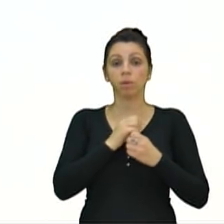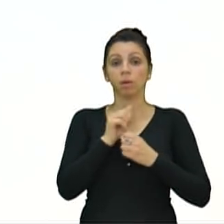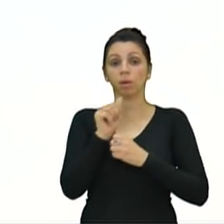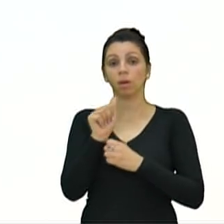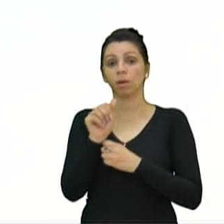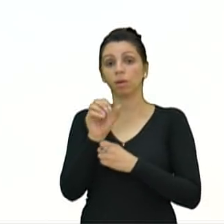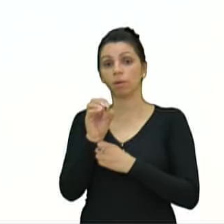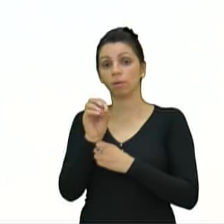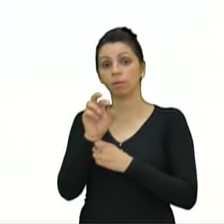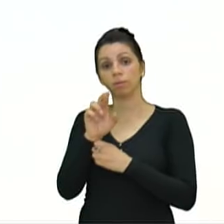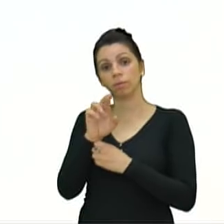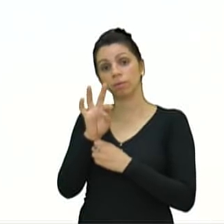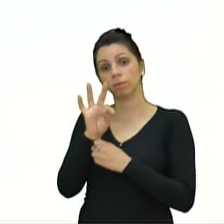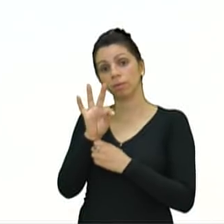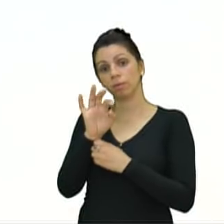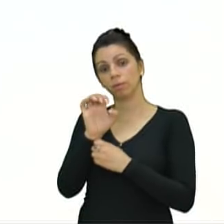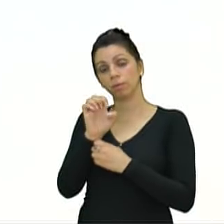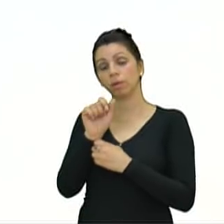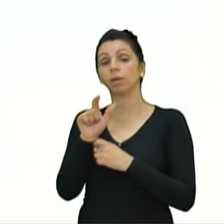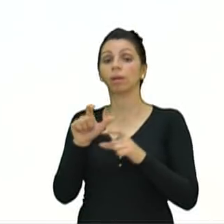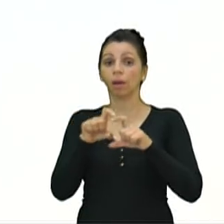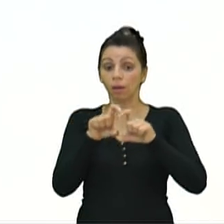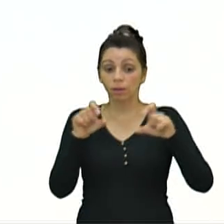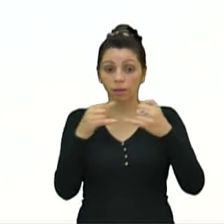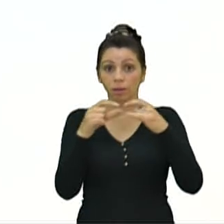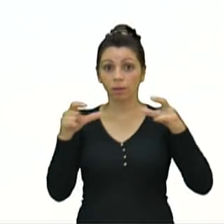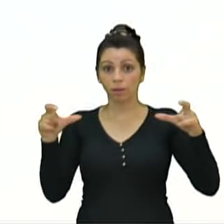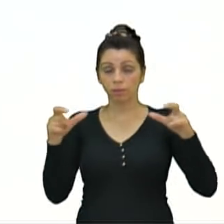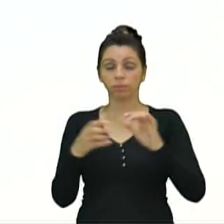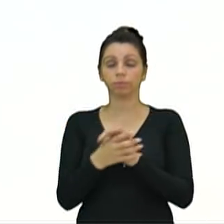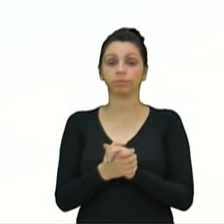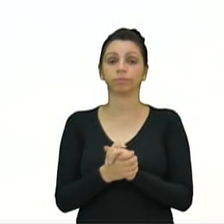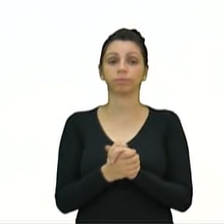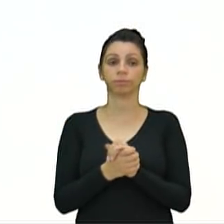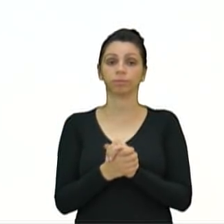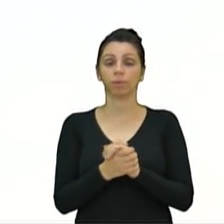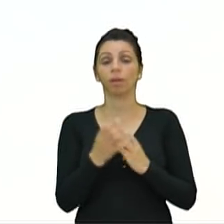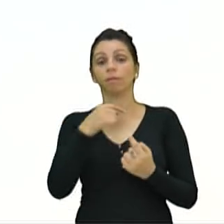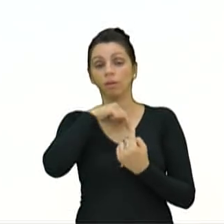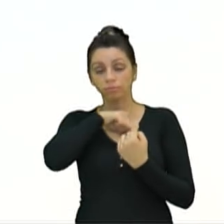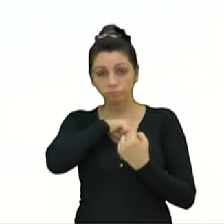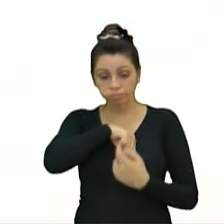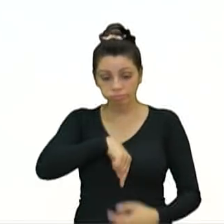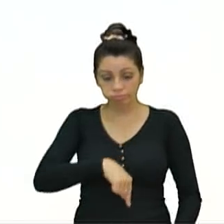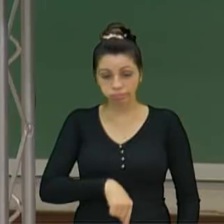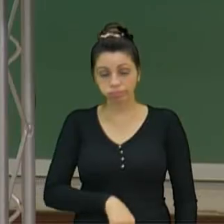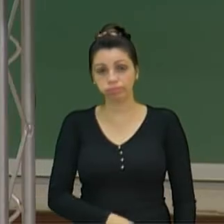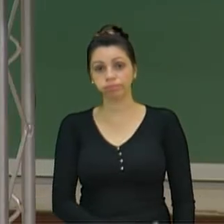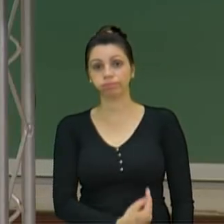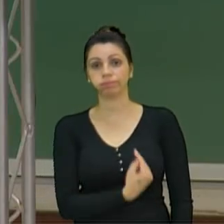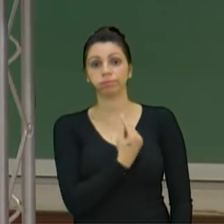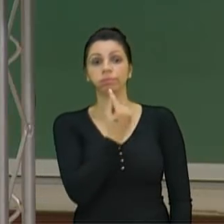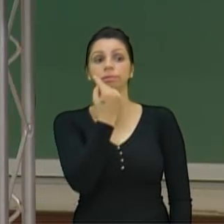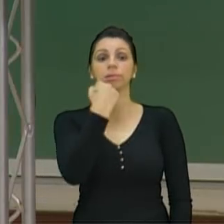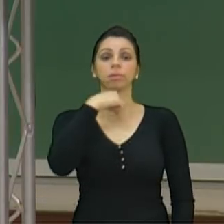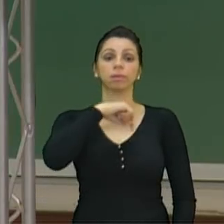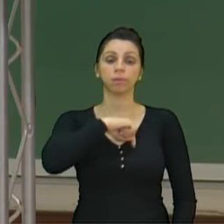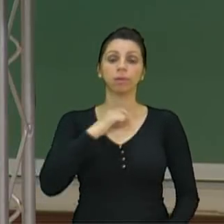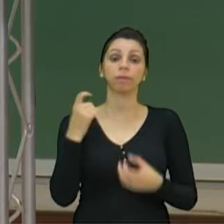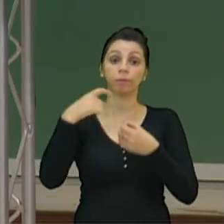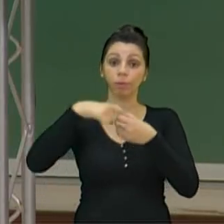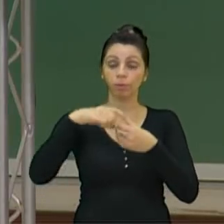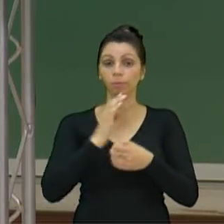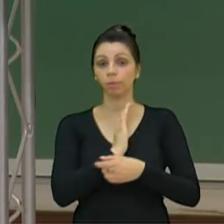essa grande, né? Aqui em cima. E vai seguir para todo o corpo. Passou pelo corpo, voltou para o